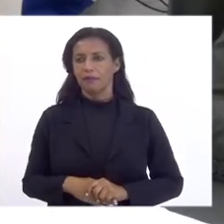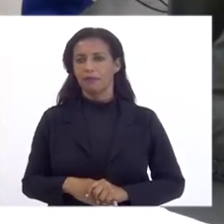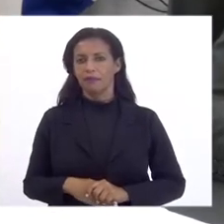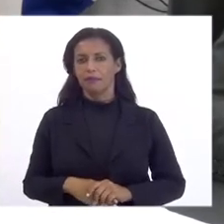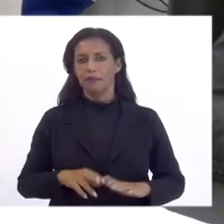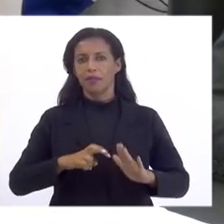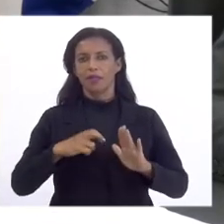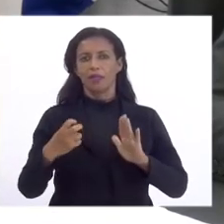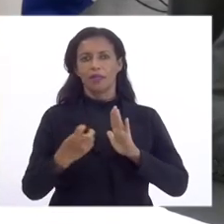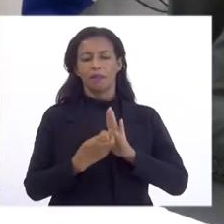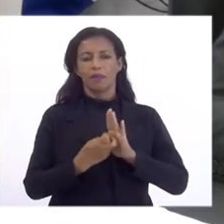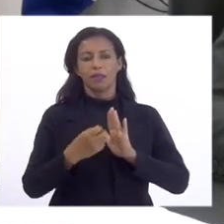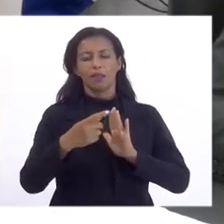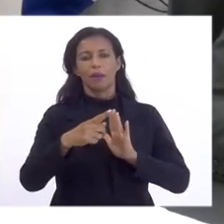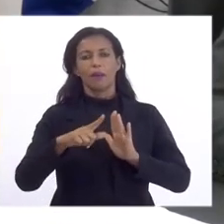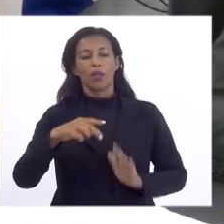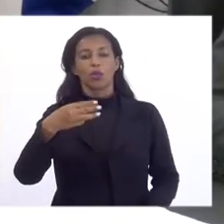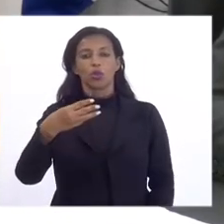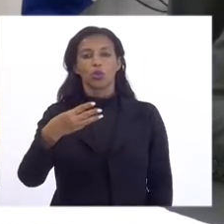Emenda de plenário ao projeto de lei